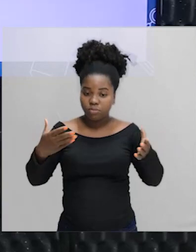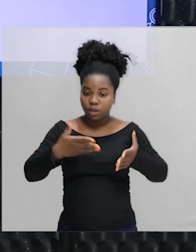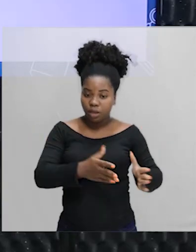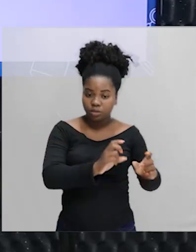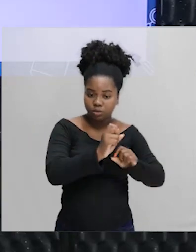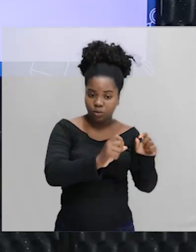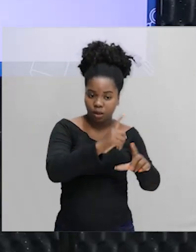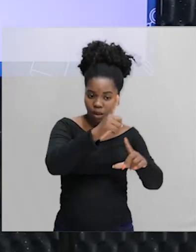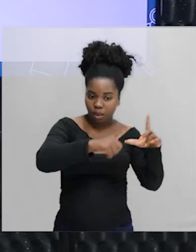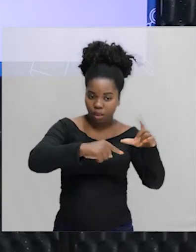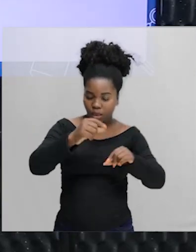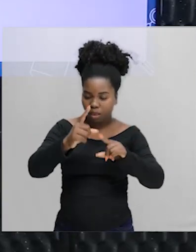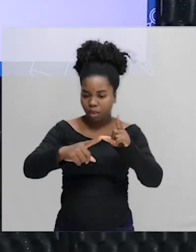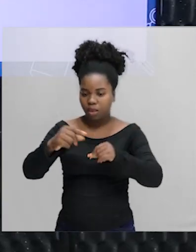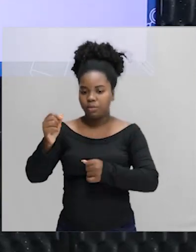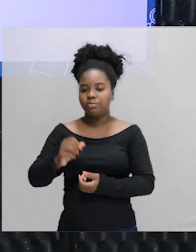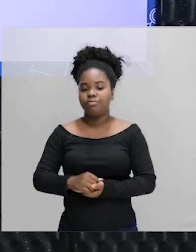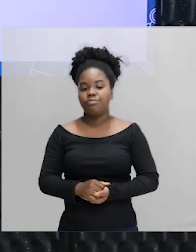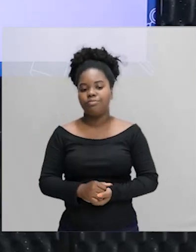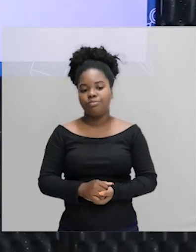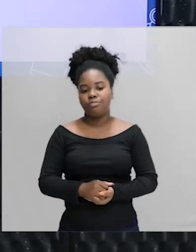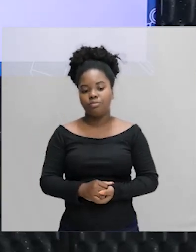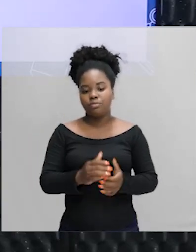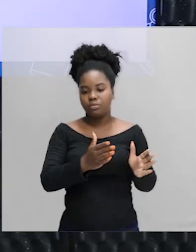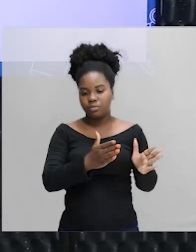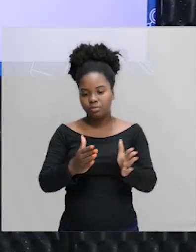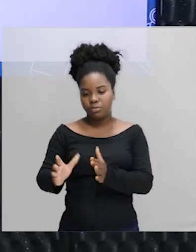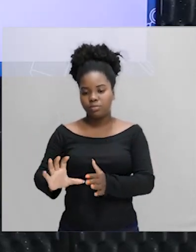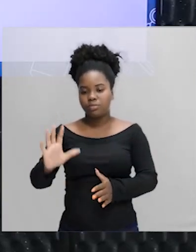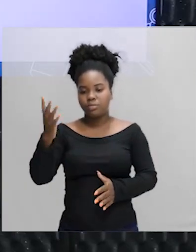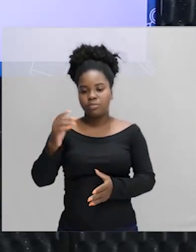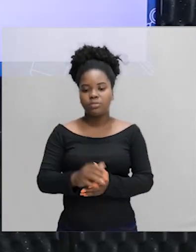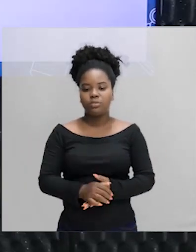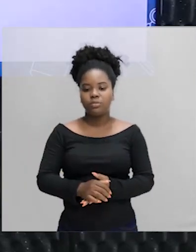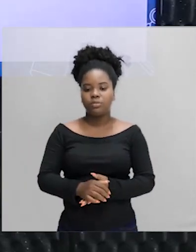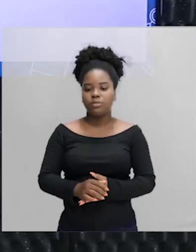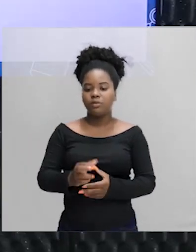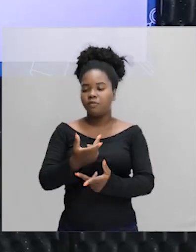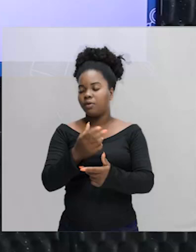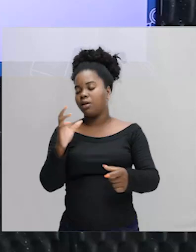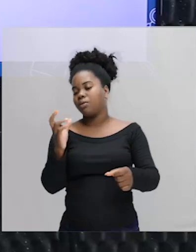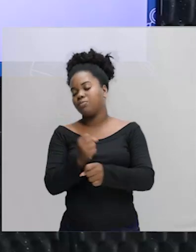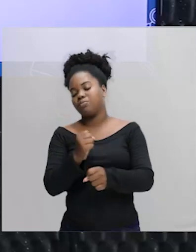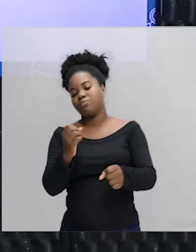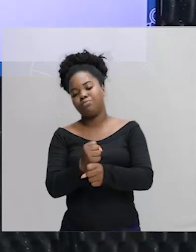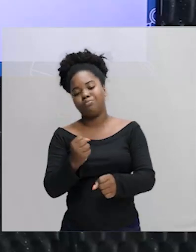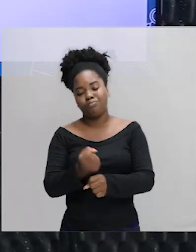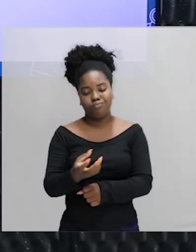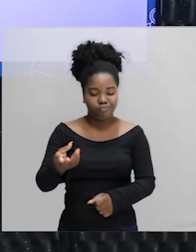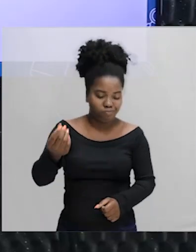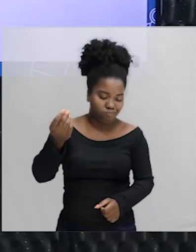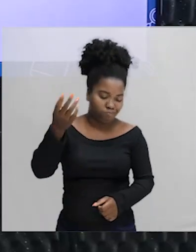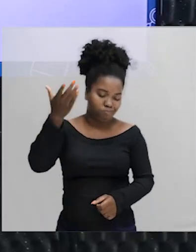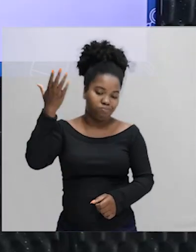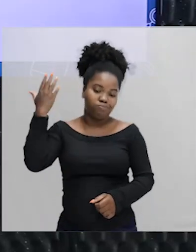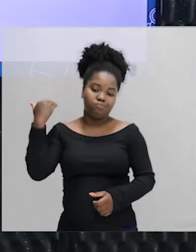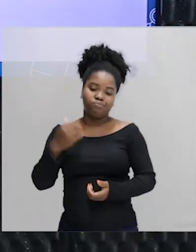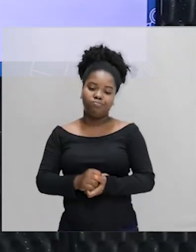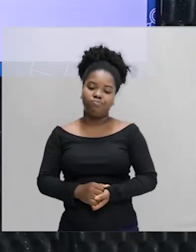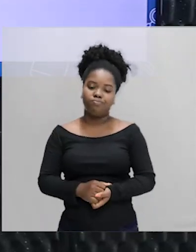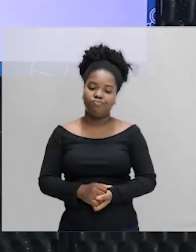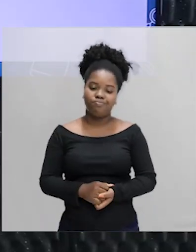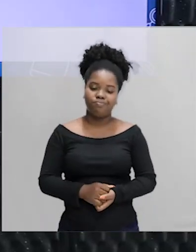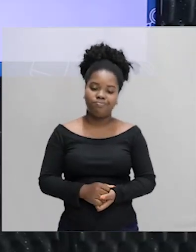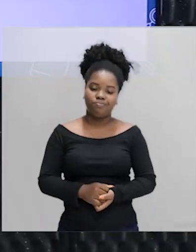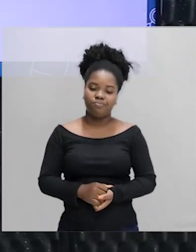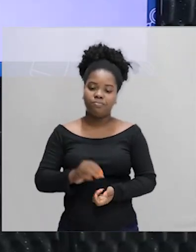estrelas, né? Certo? Esse processo acontece em centenas de milhares de anos, não acontece de uma hora para outra, né? Então na nossa referência